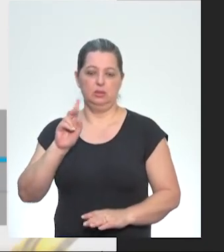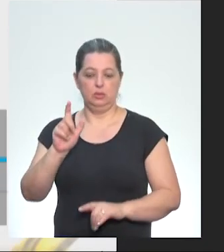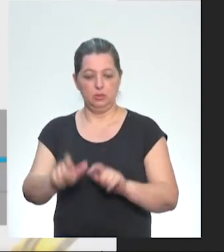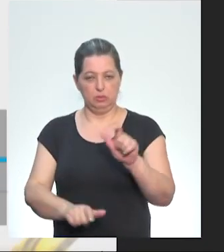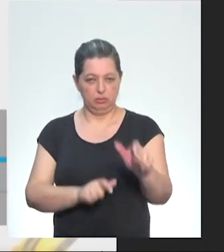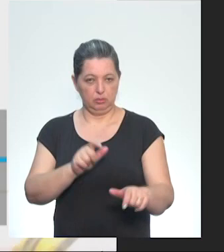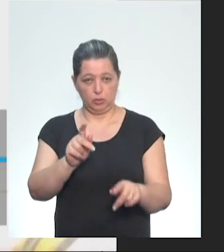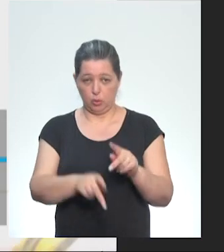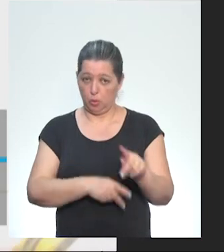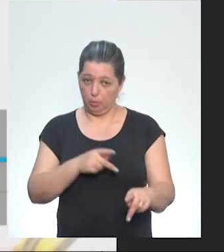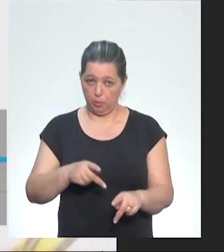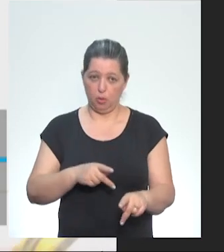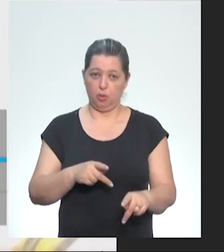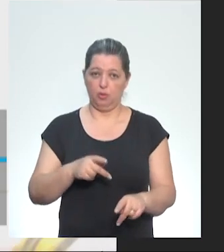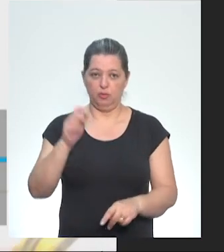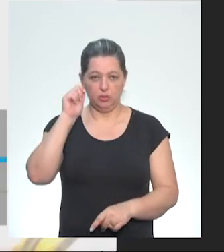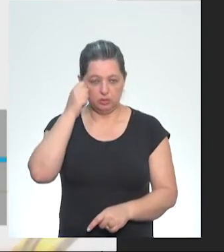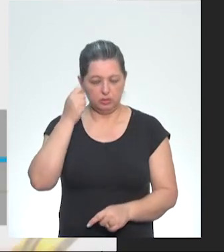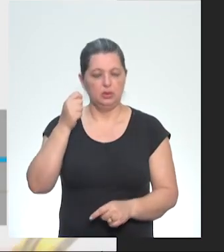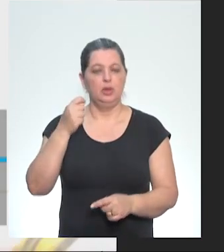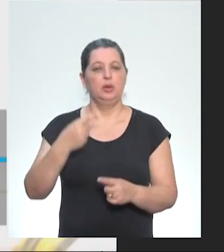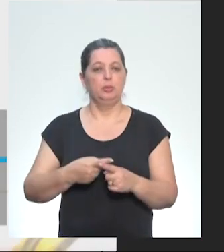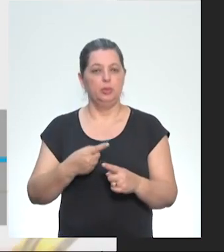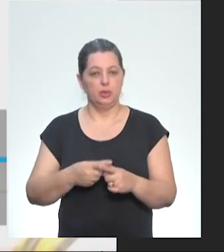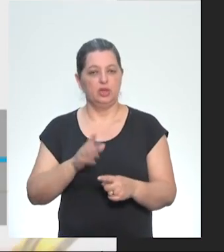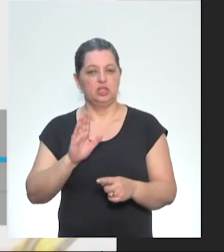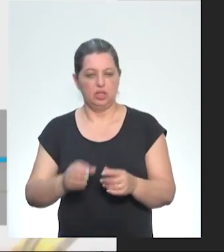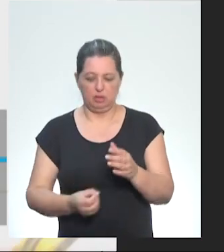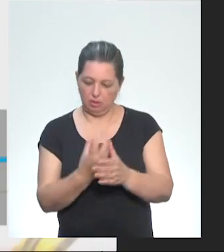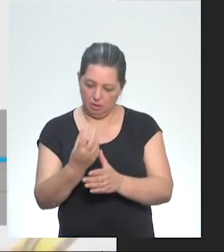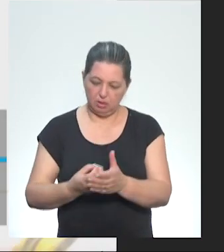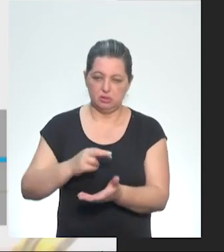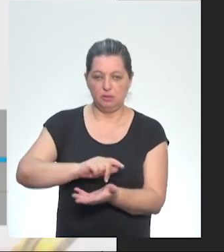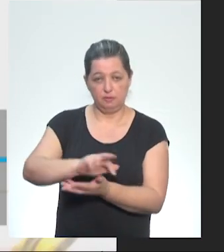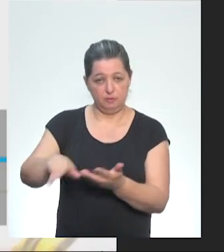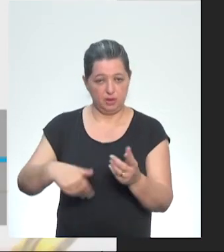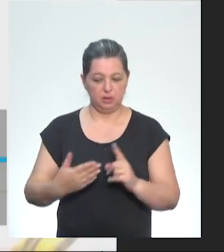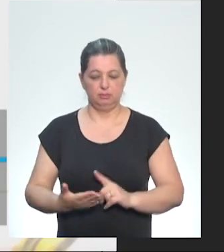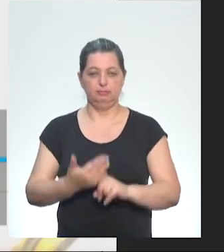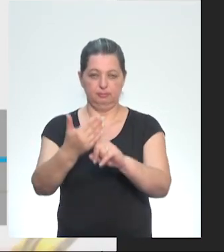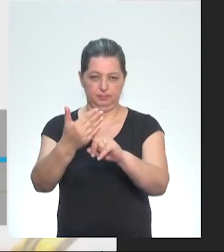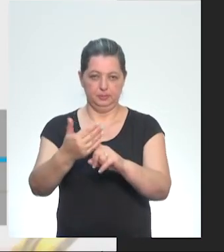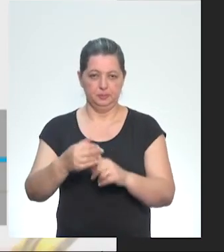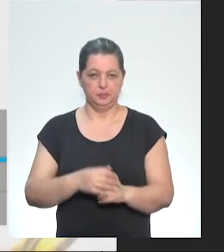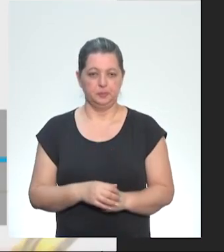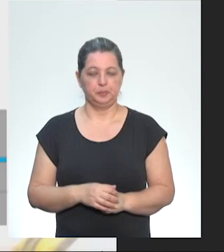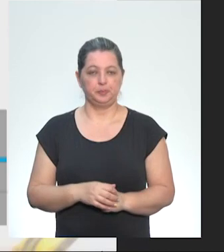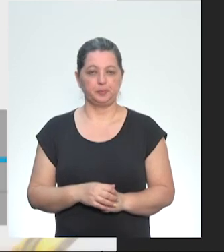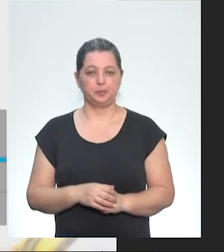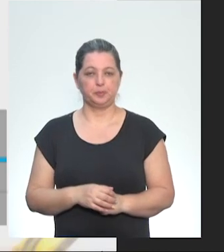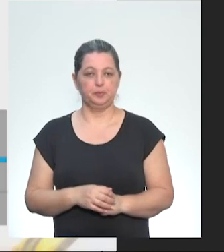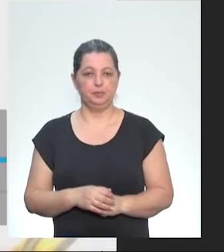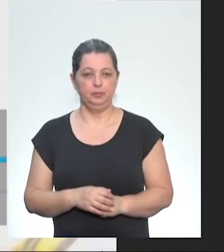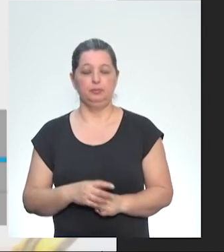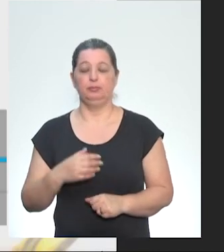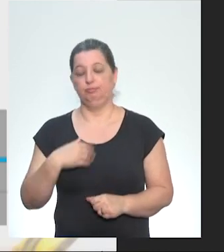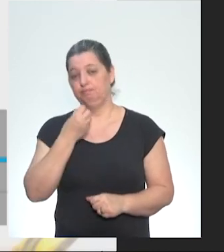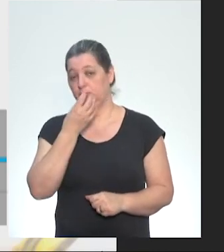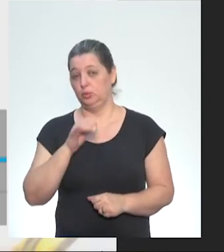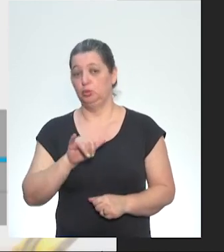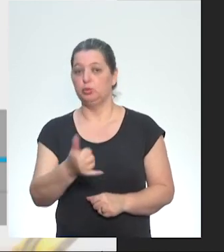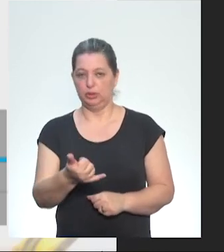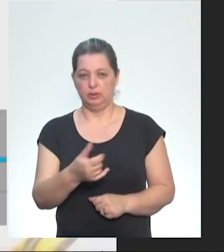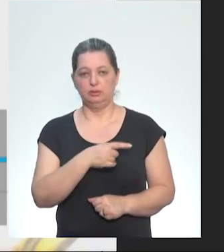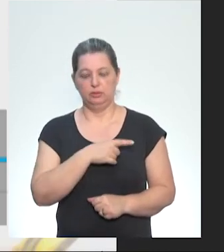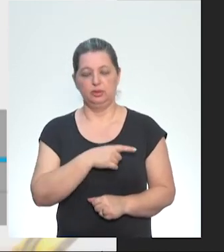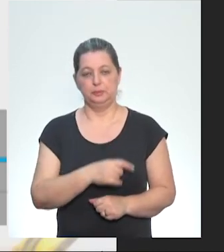foram responsáveis por vários avanços tecnológicos, descobertas tecnológicas. Então, acho que é uma boa oportunidade que a gente